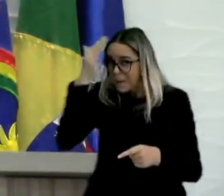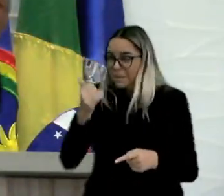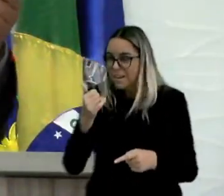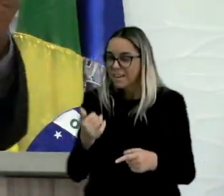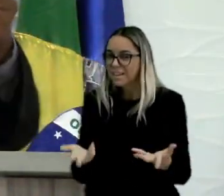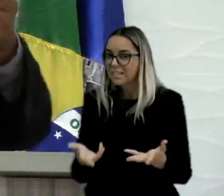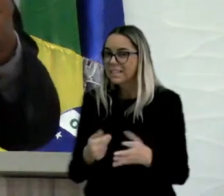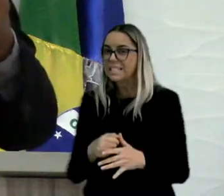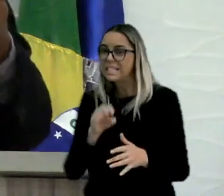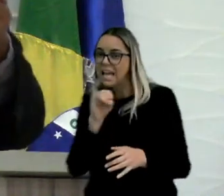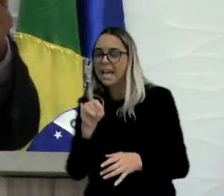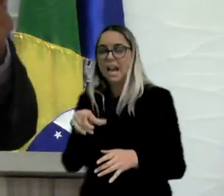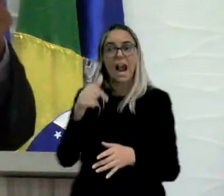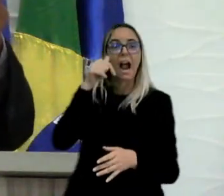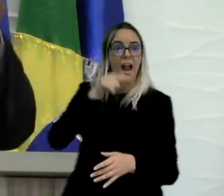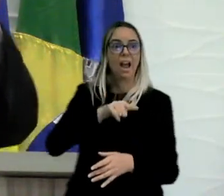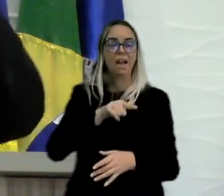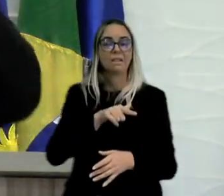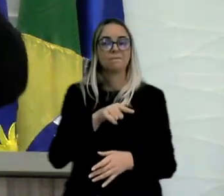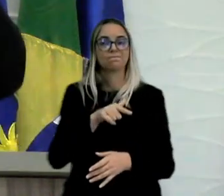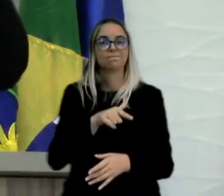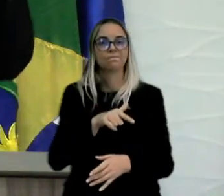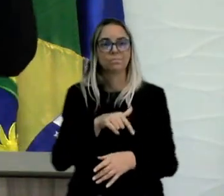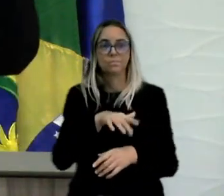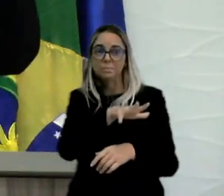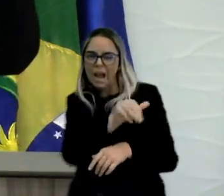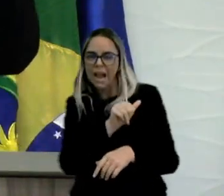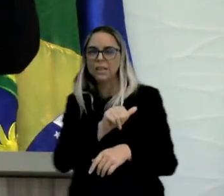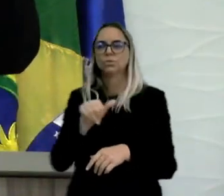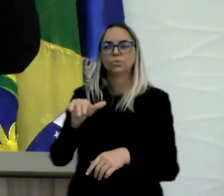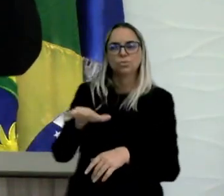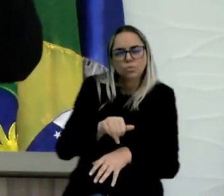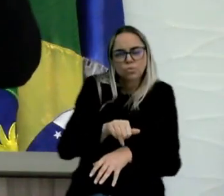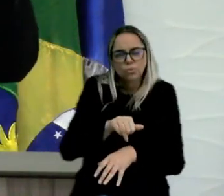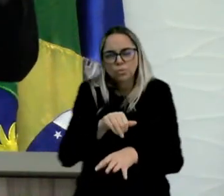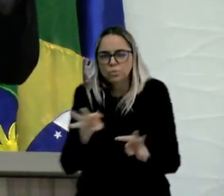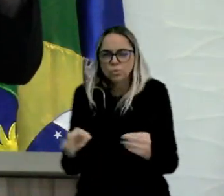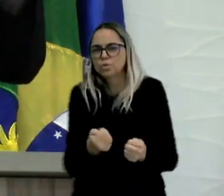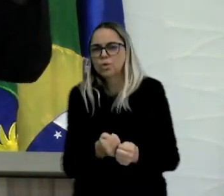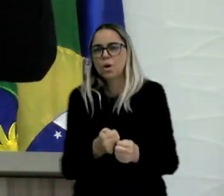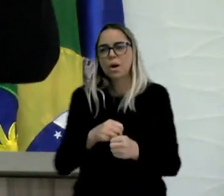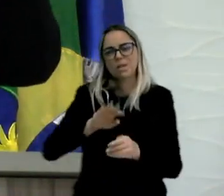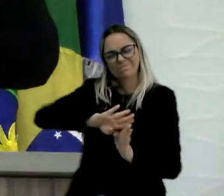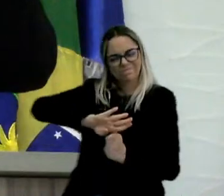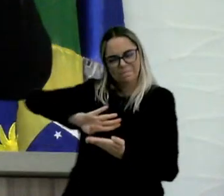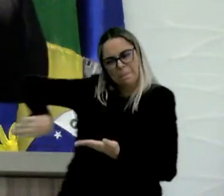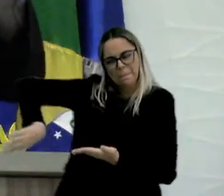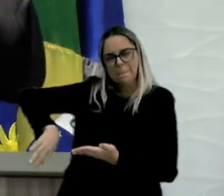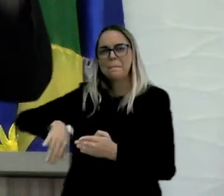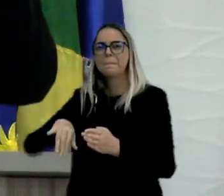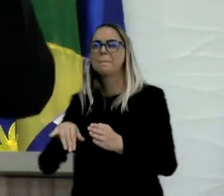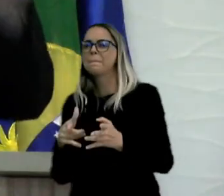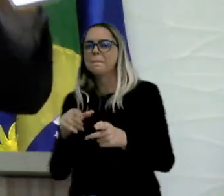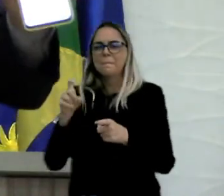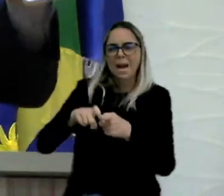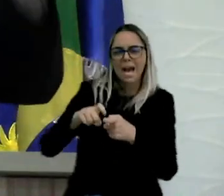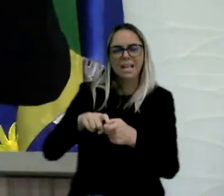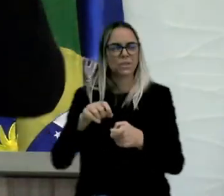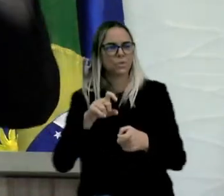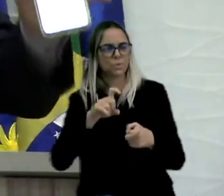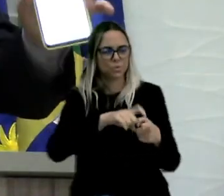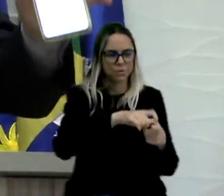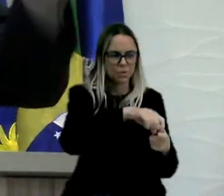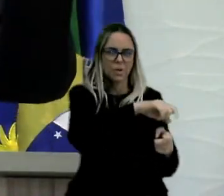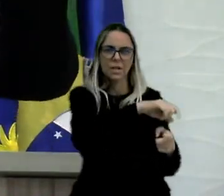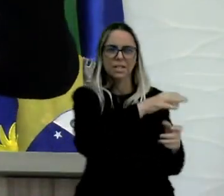quando eles ganhar esse grupo político ganhar tirar est tudo de vocês tirar médico especialista ortopedista ginecologista